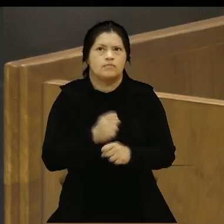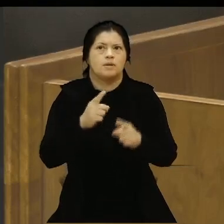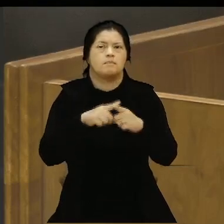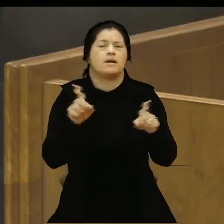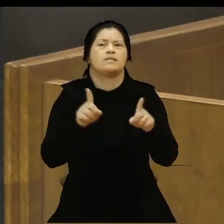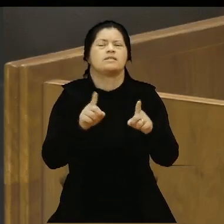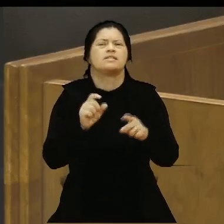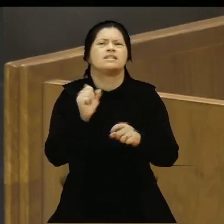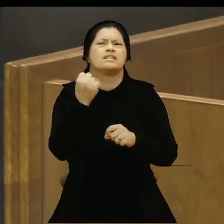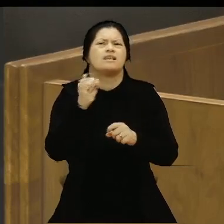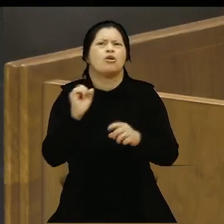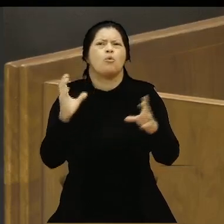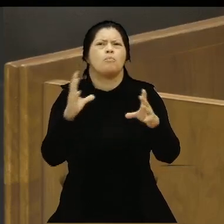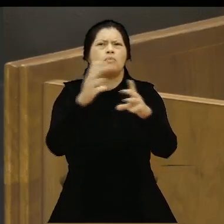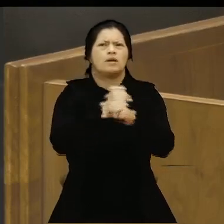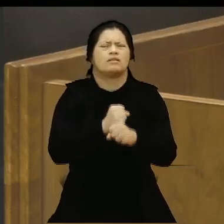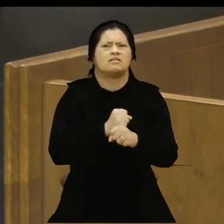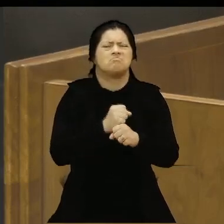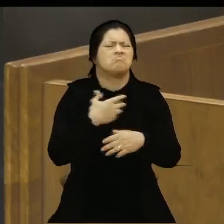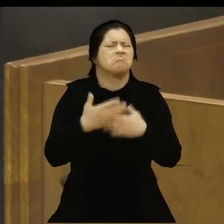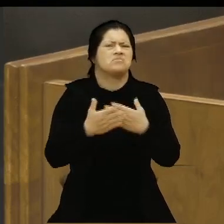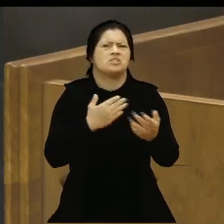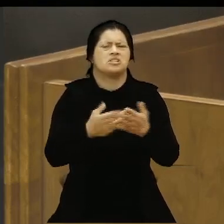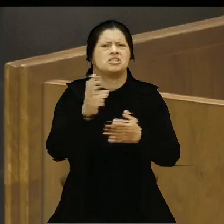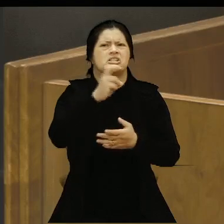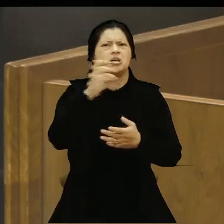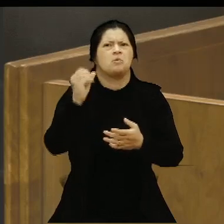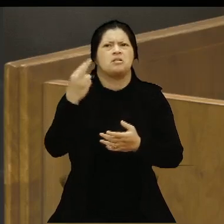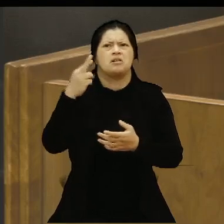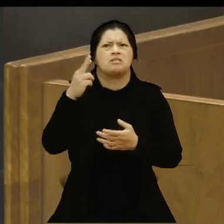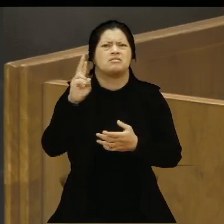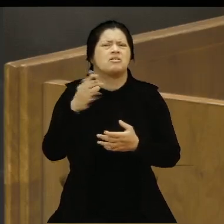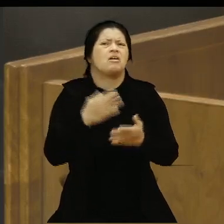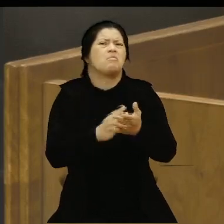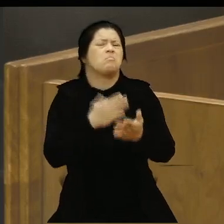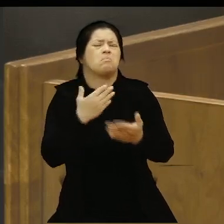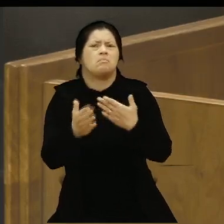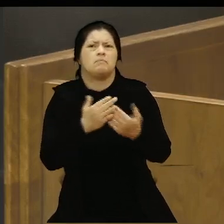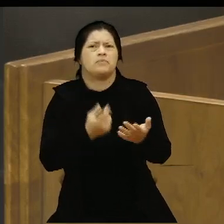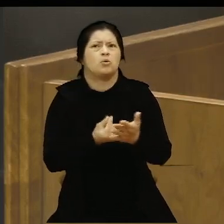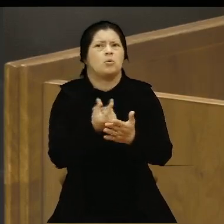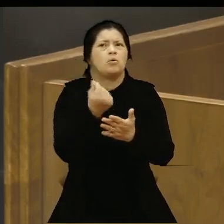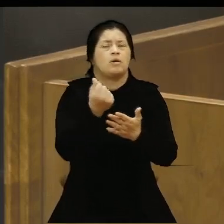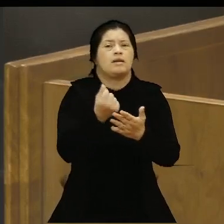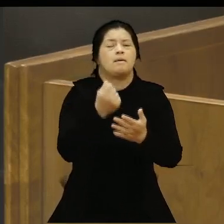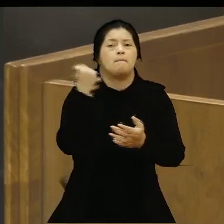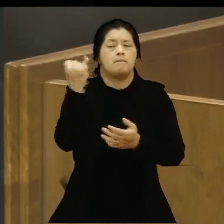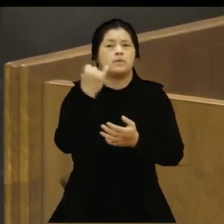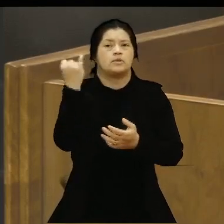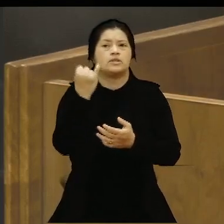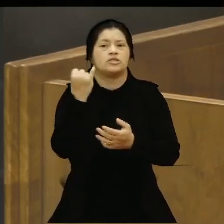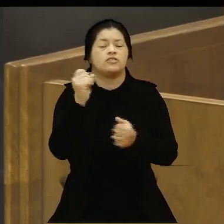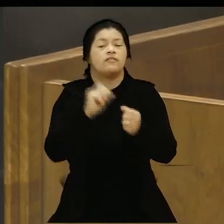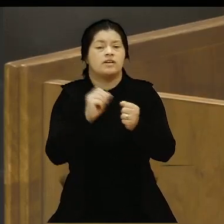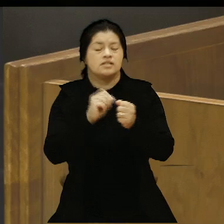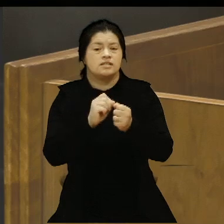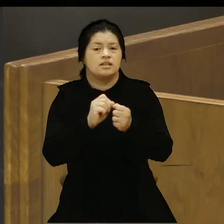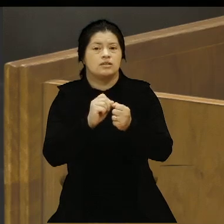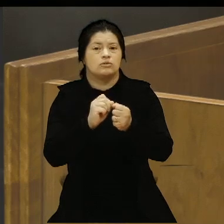completo. E não importa se é R$50, se é 200, se é 1.000, não importa. Importa a gente saber que está fazendo